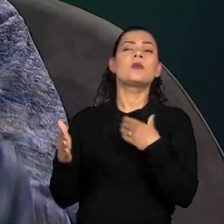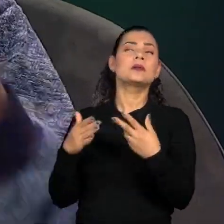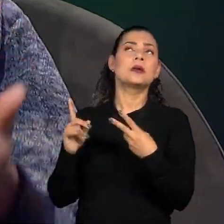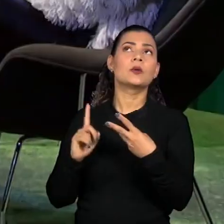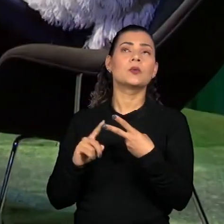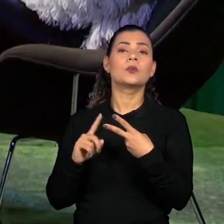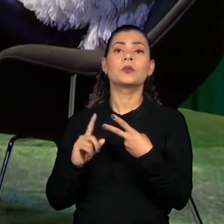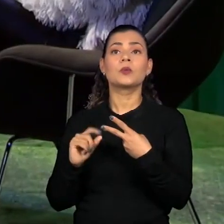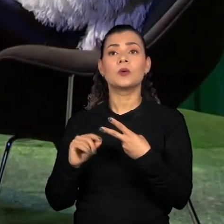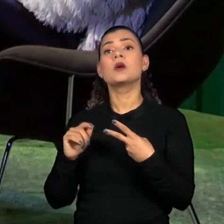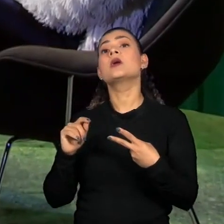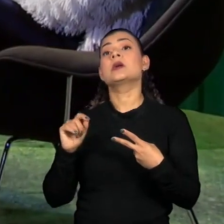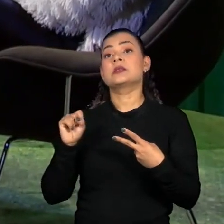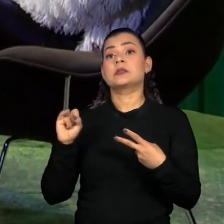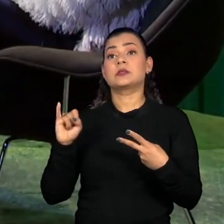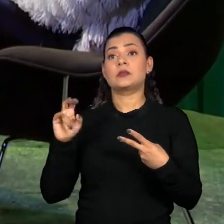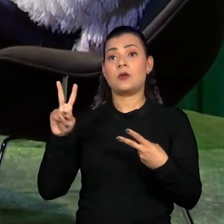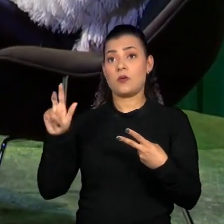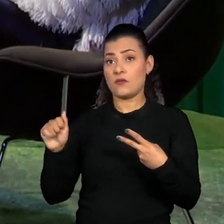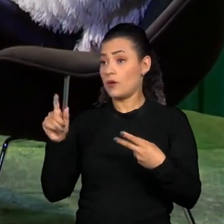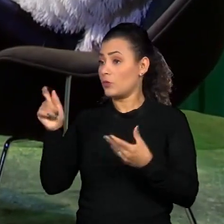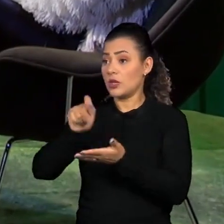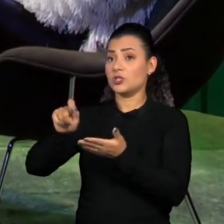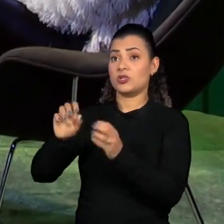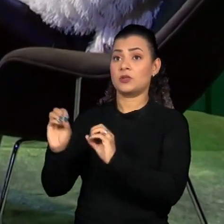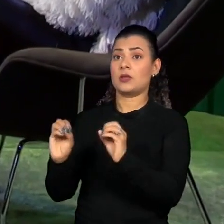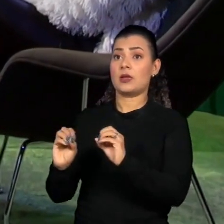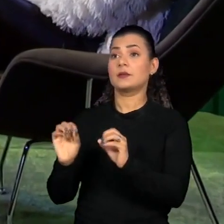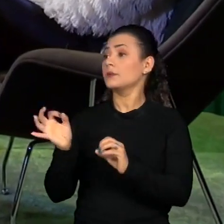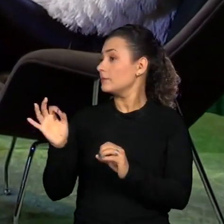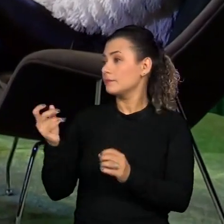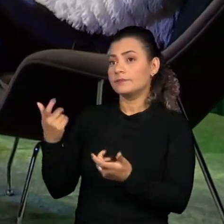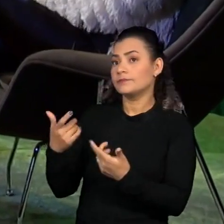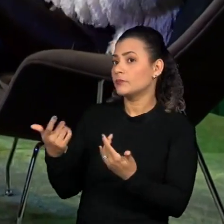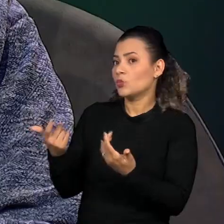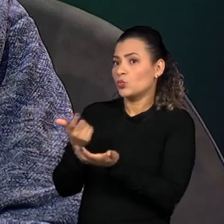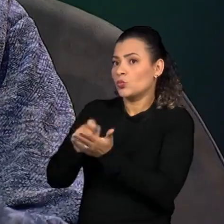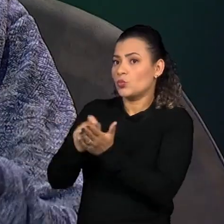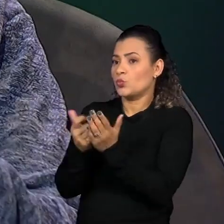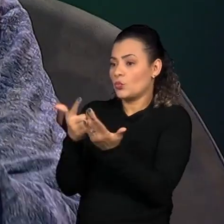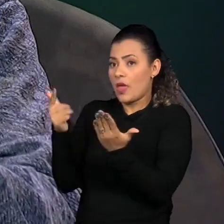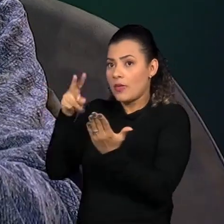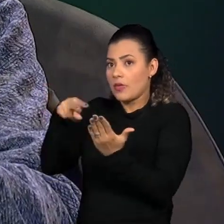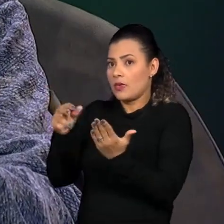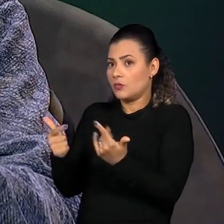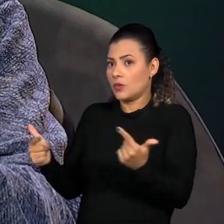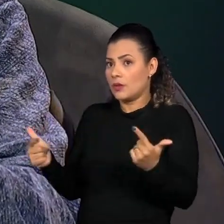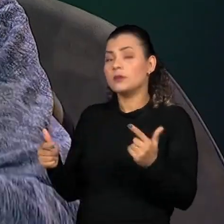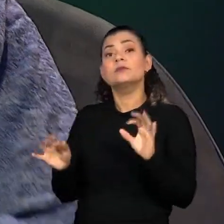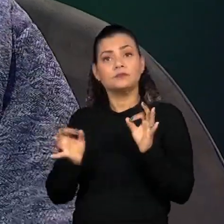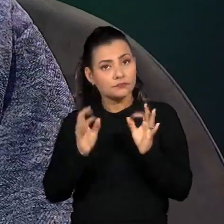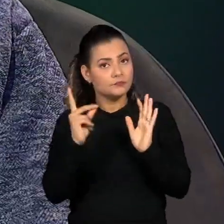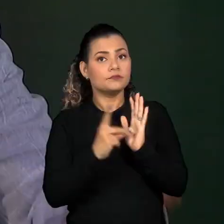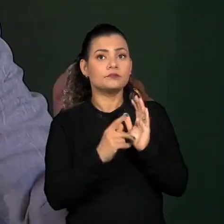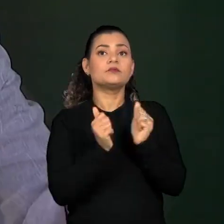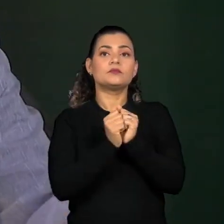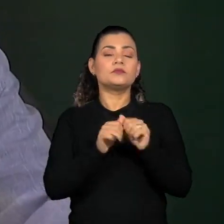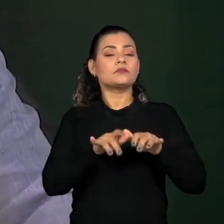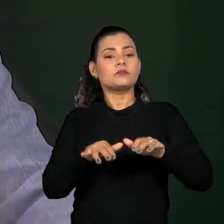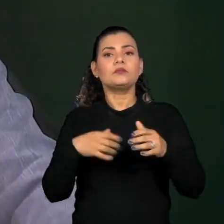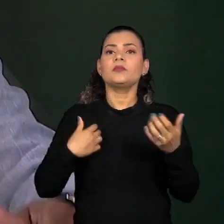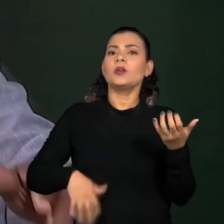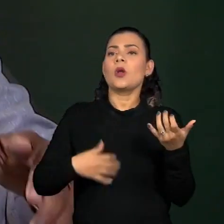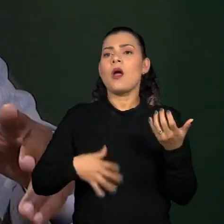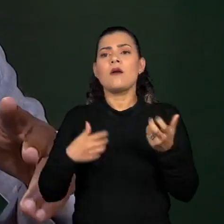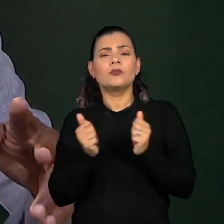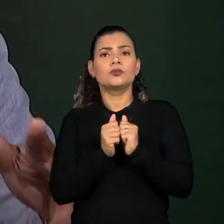com Ismael Silva. Isso não está escrito. Não está escrito, você não aprende isso na escola. Villa-Lobos tocava com o João da Baiana. 100